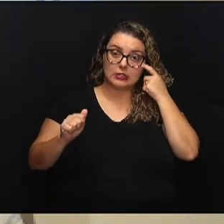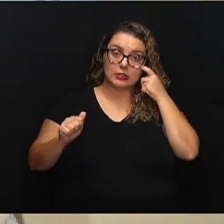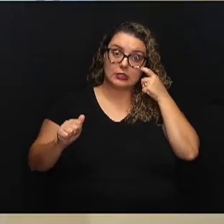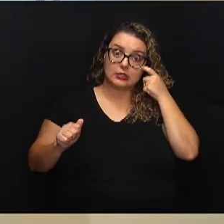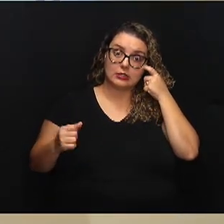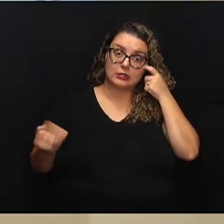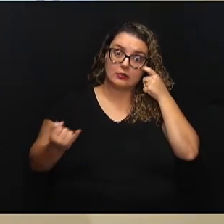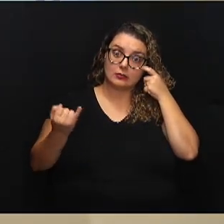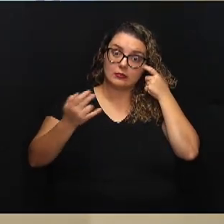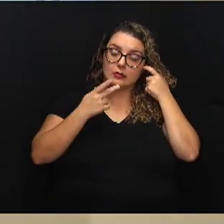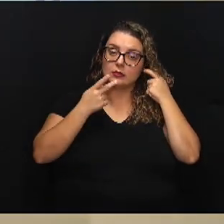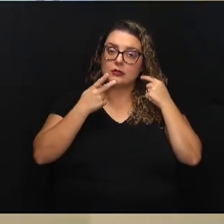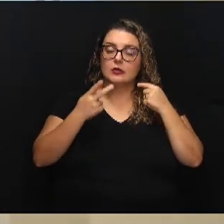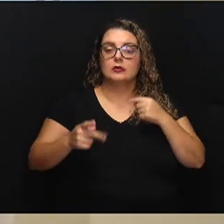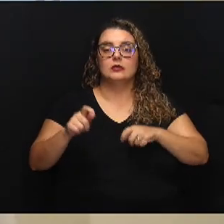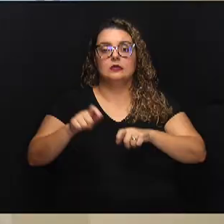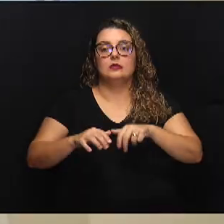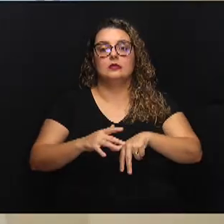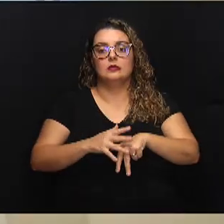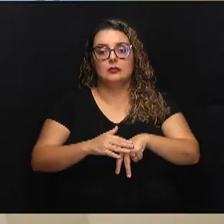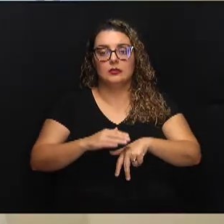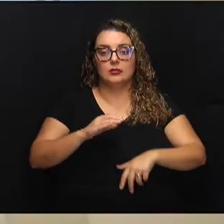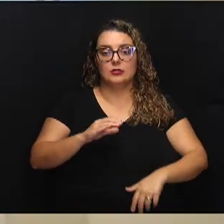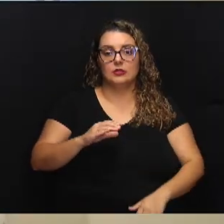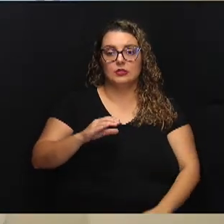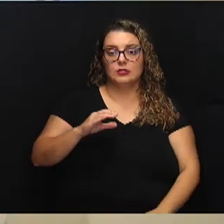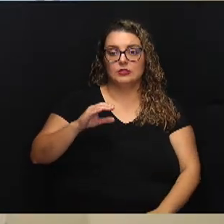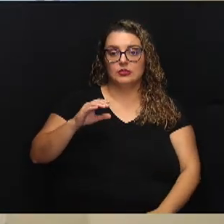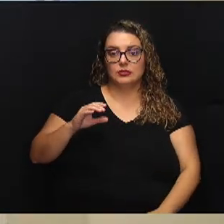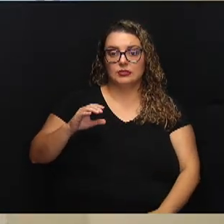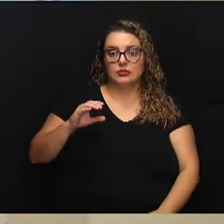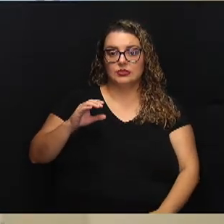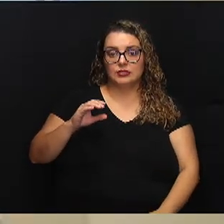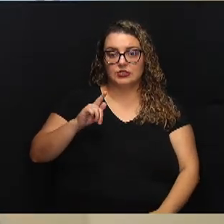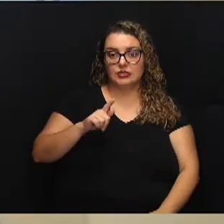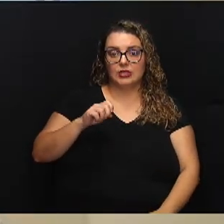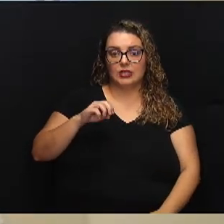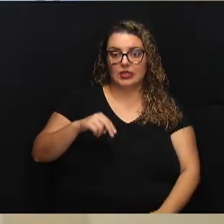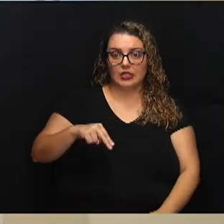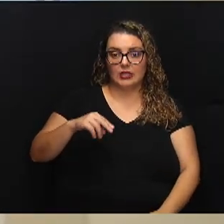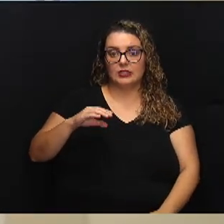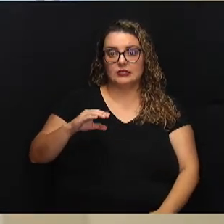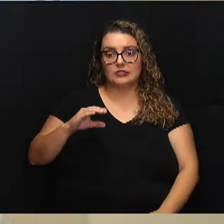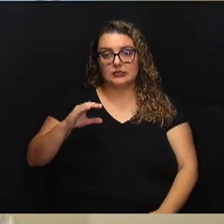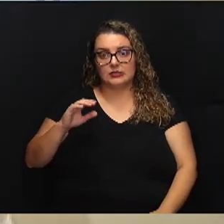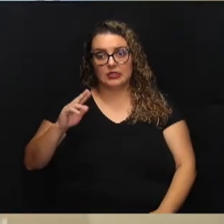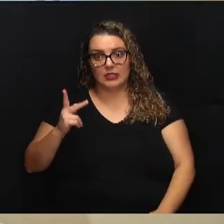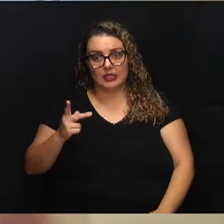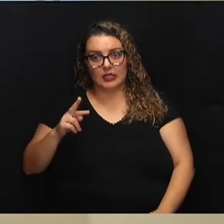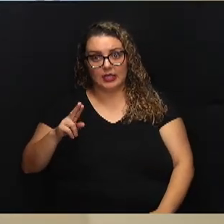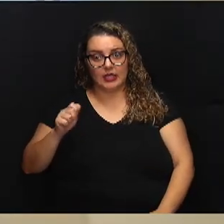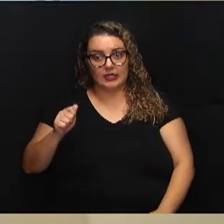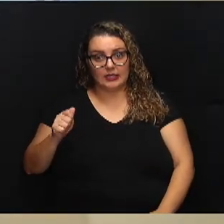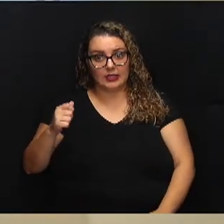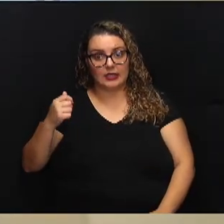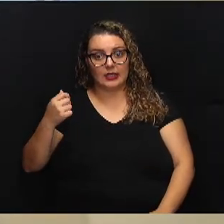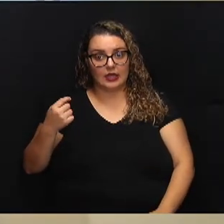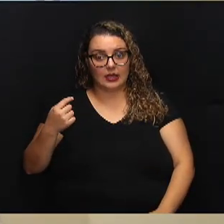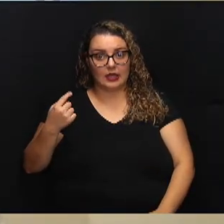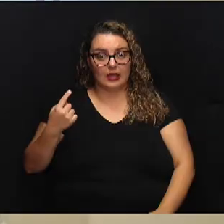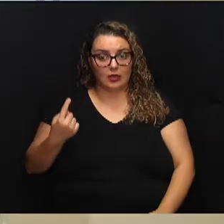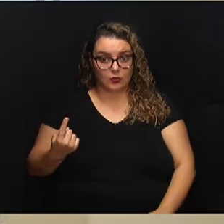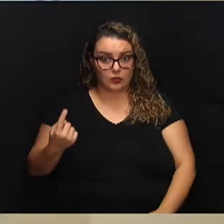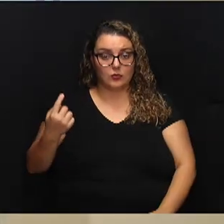nas pacientes que são portadoras do gene BRCA1 e BRCA2, a gente não tem também, assim, um rastreamento